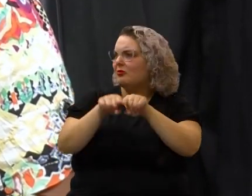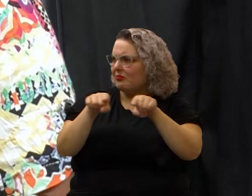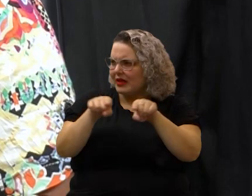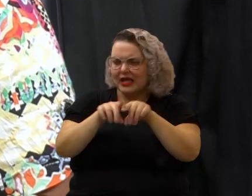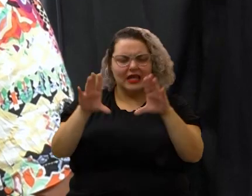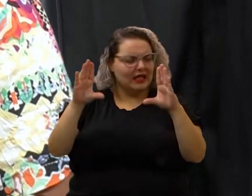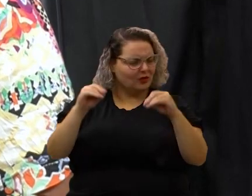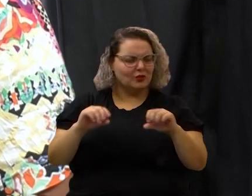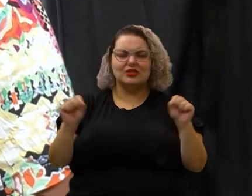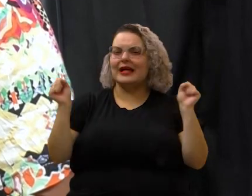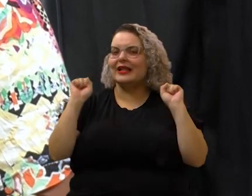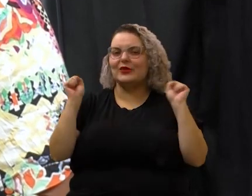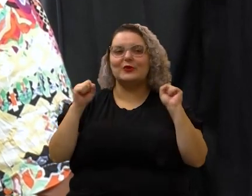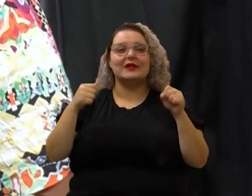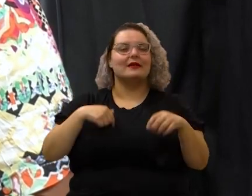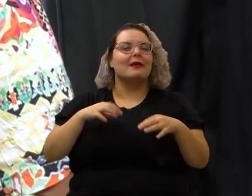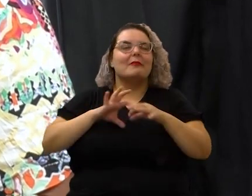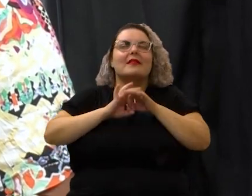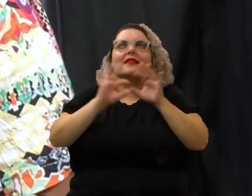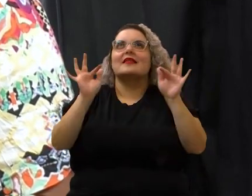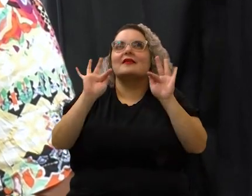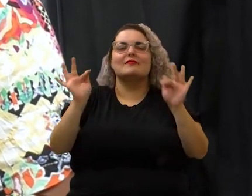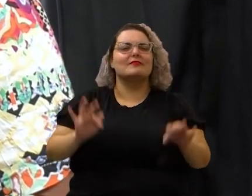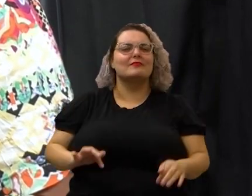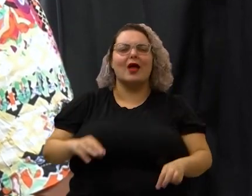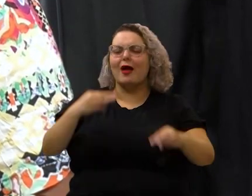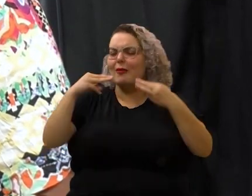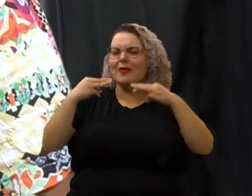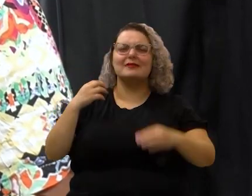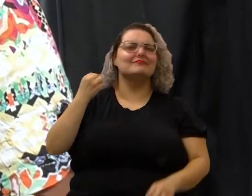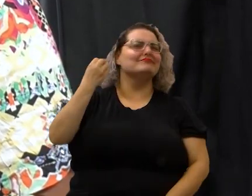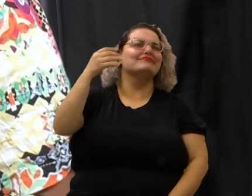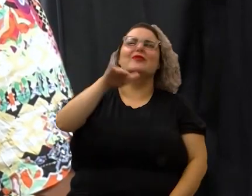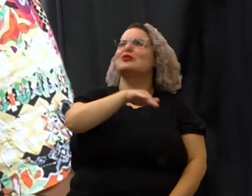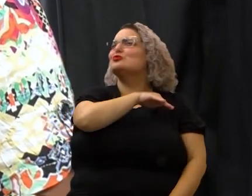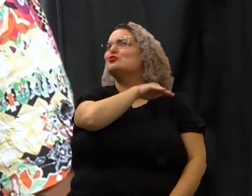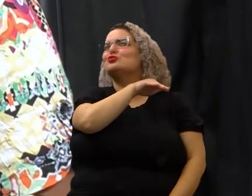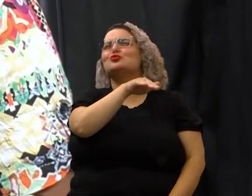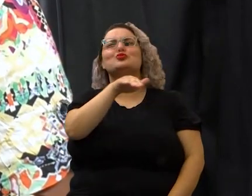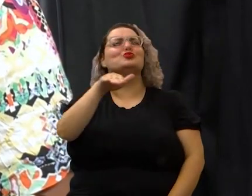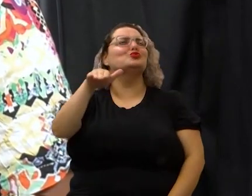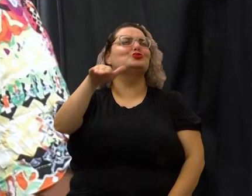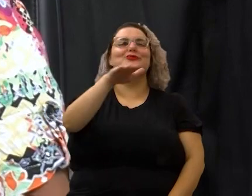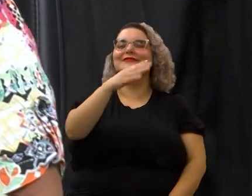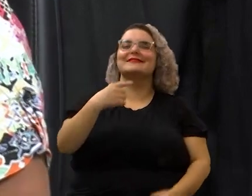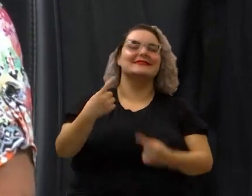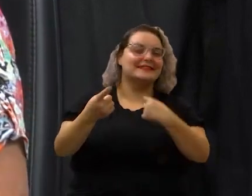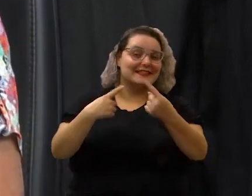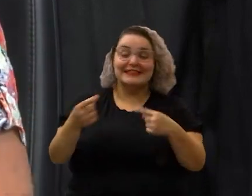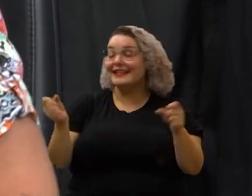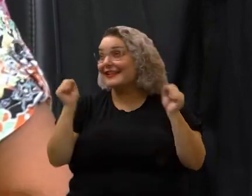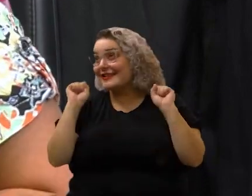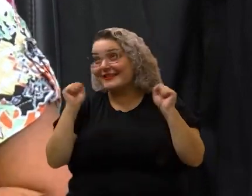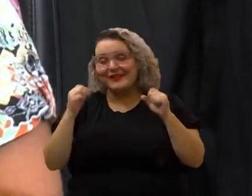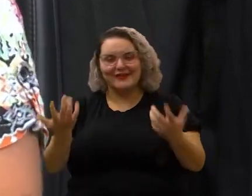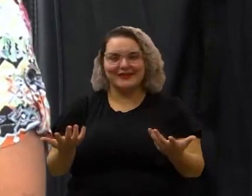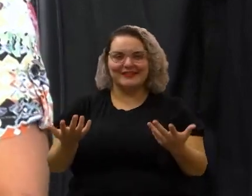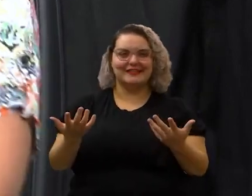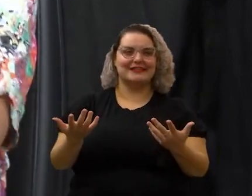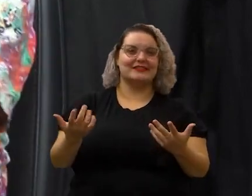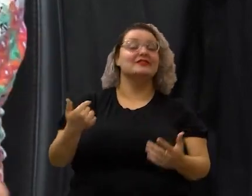Também. Adoro. Se quer me deixar feliz, pôr uma música e sair andando na